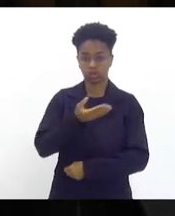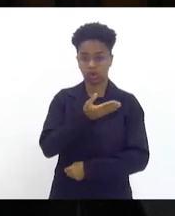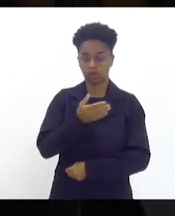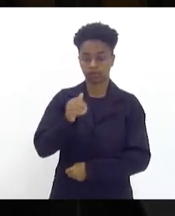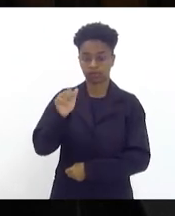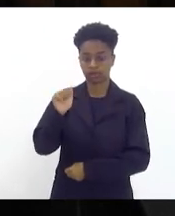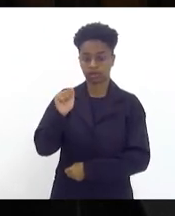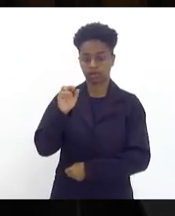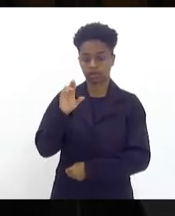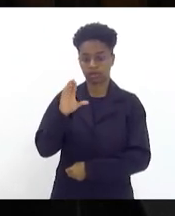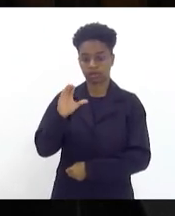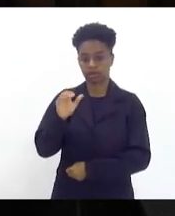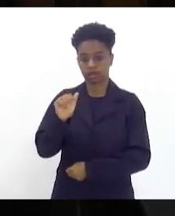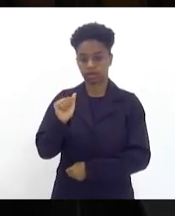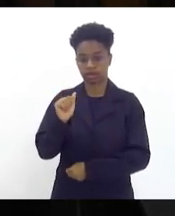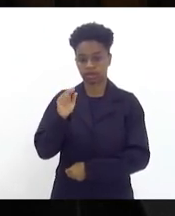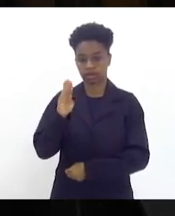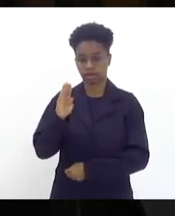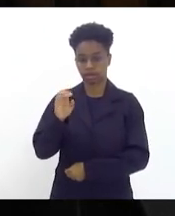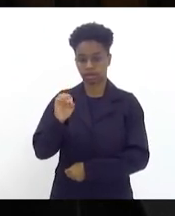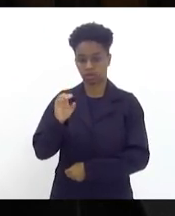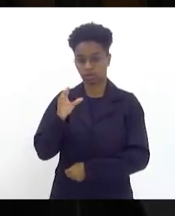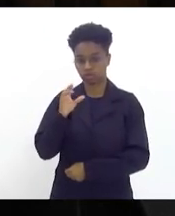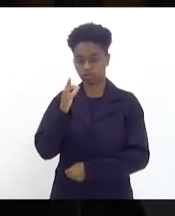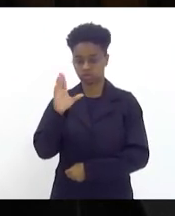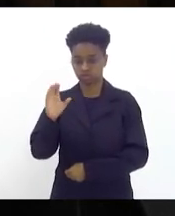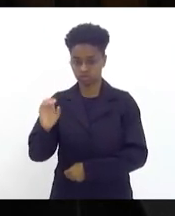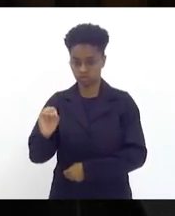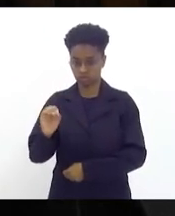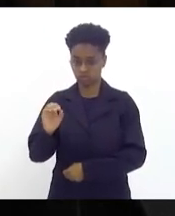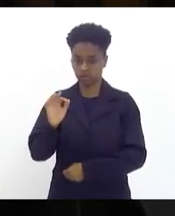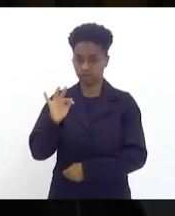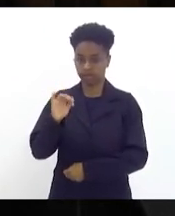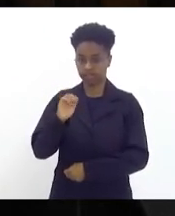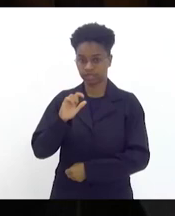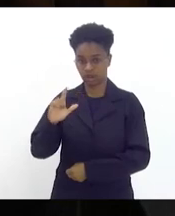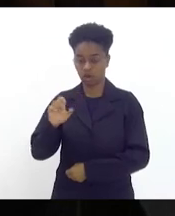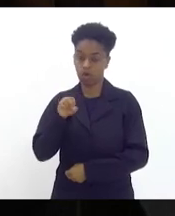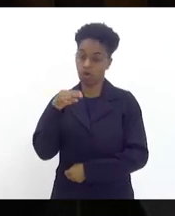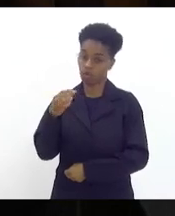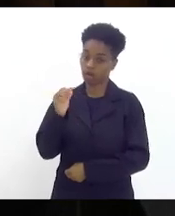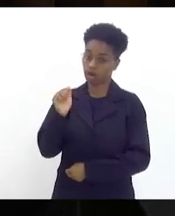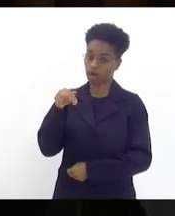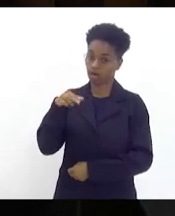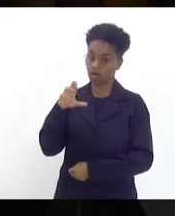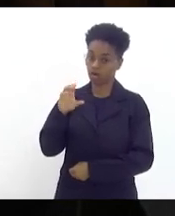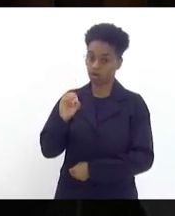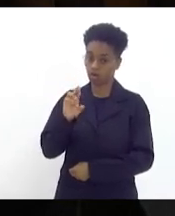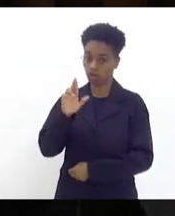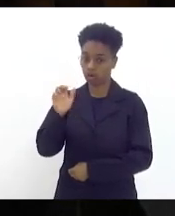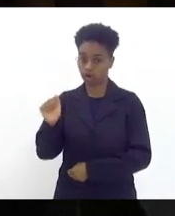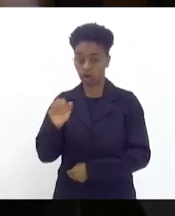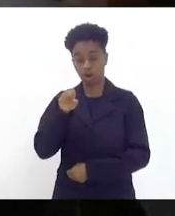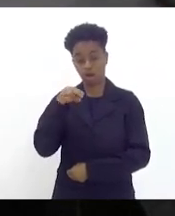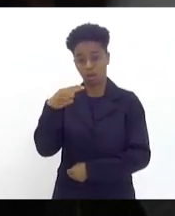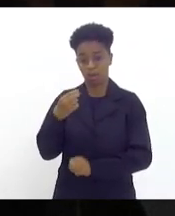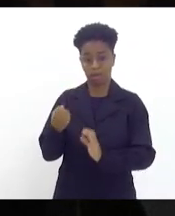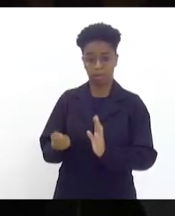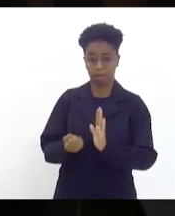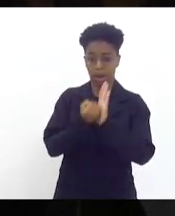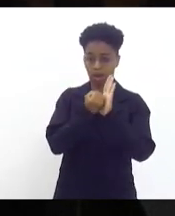fiscal ou Âncora fiscal ou Marco